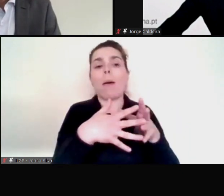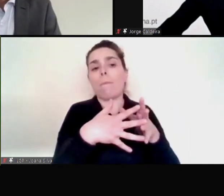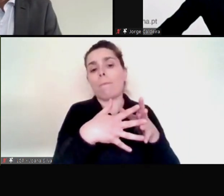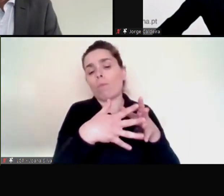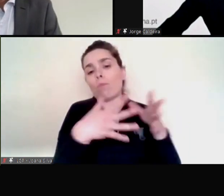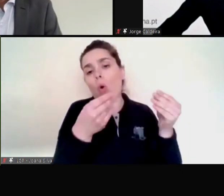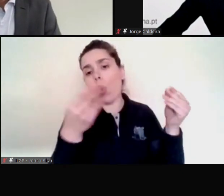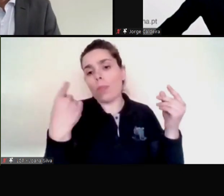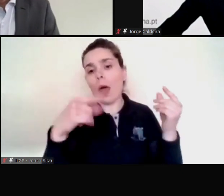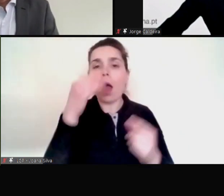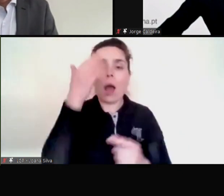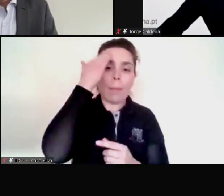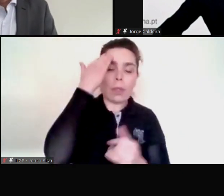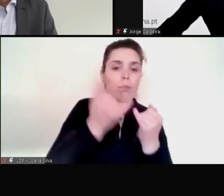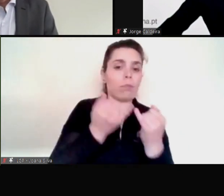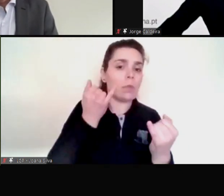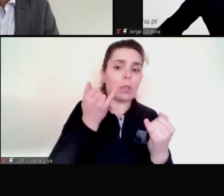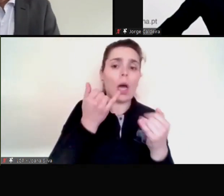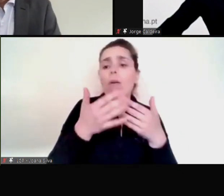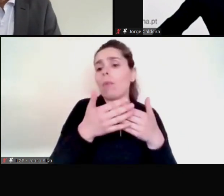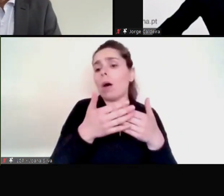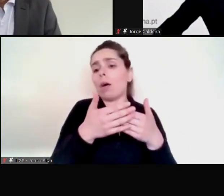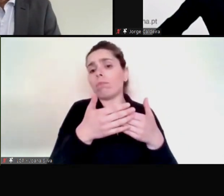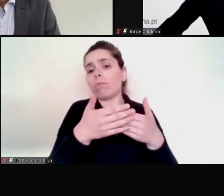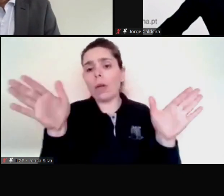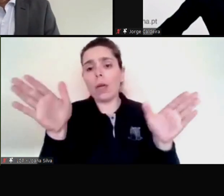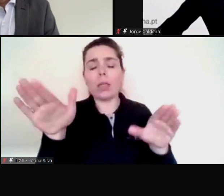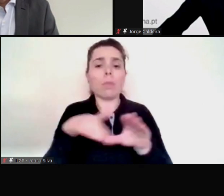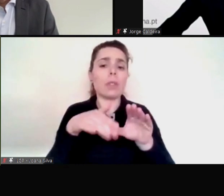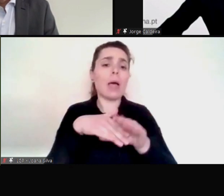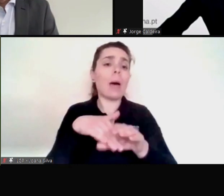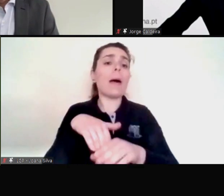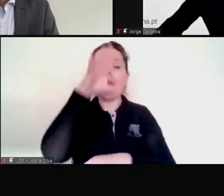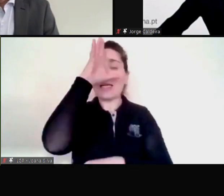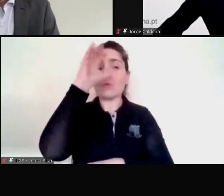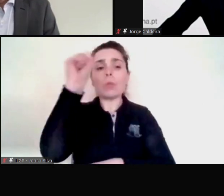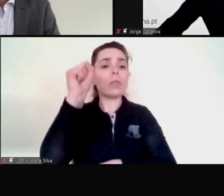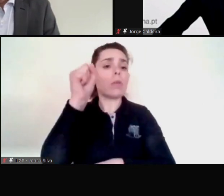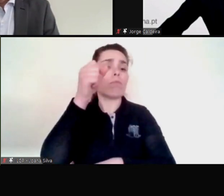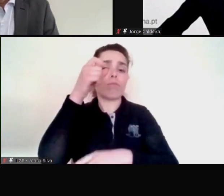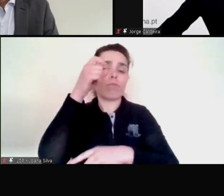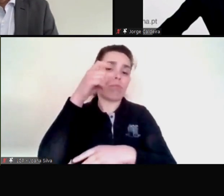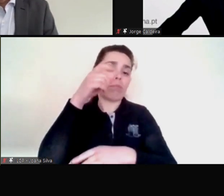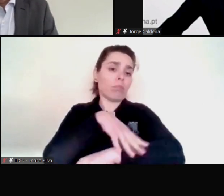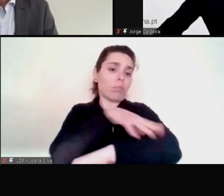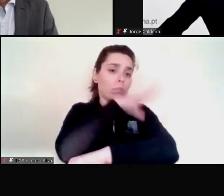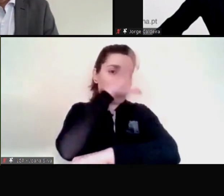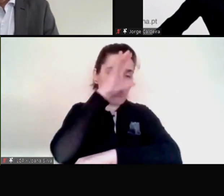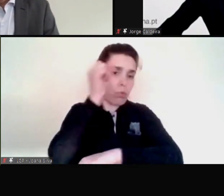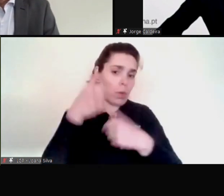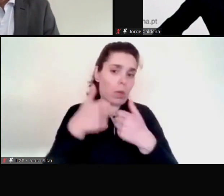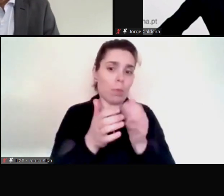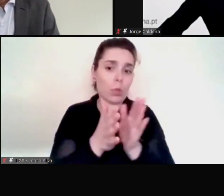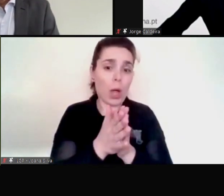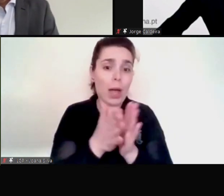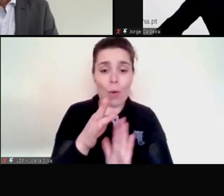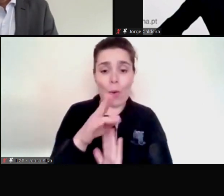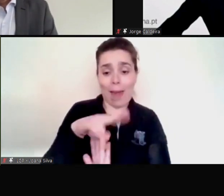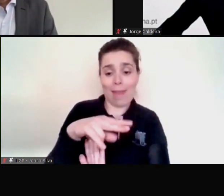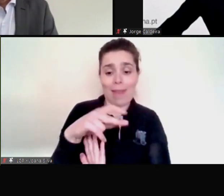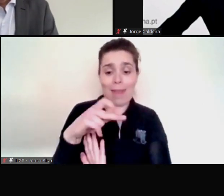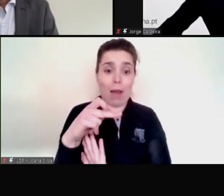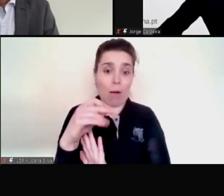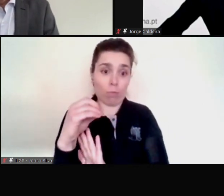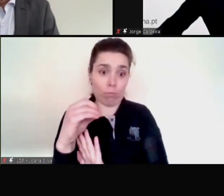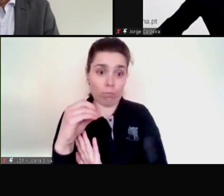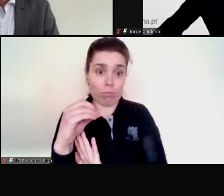Na capacitação digital será aberta a todas as administrações públicas. E foi por isso que escolhemos a Now para lançar a formação e-learning